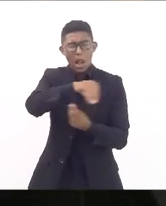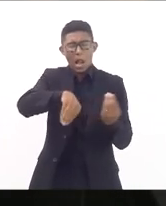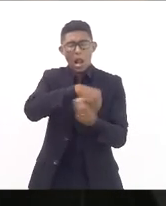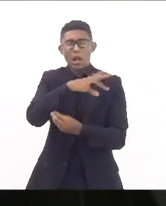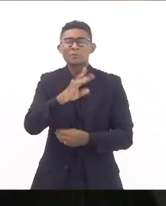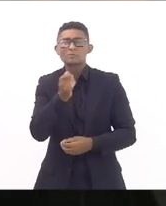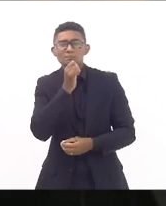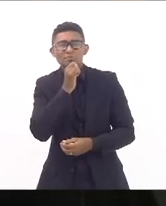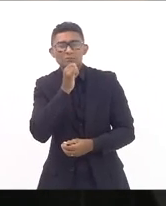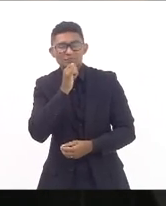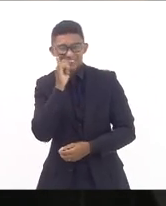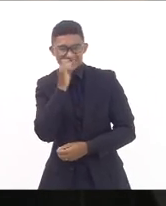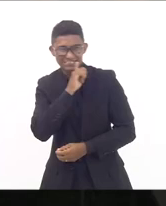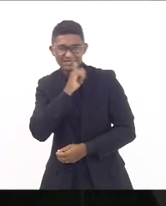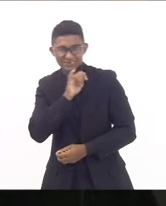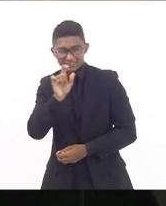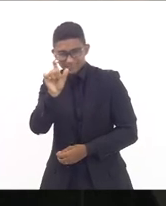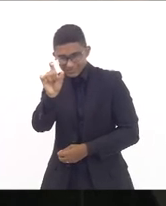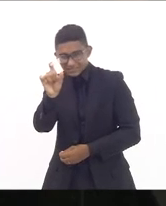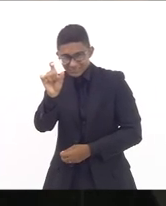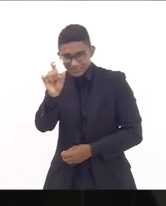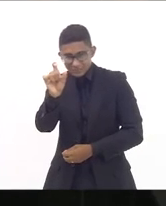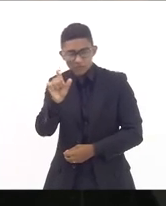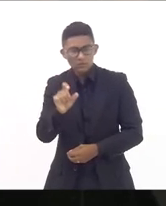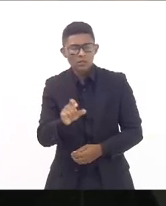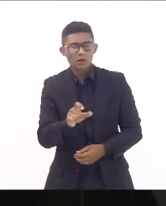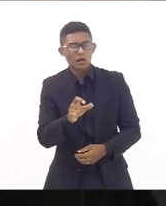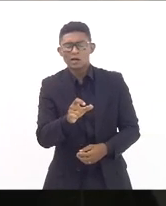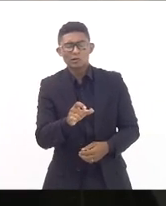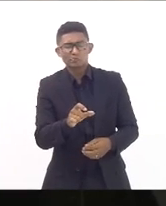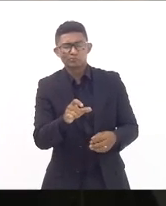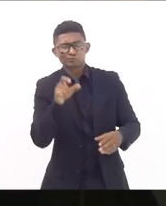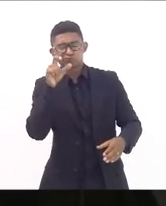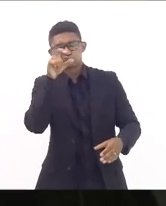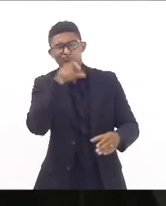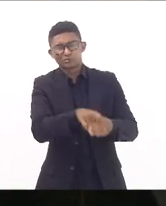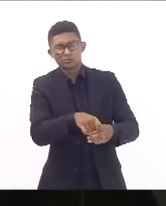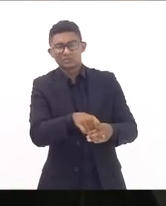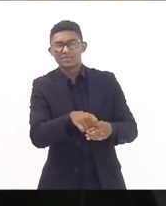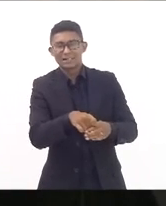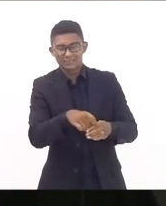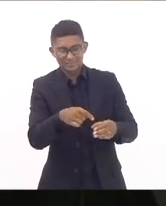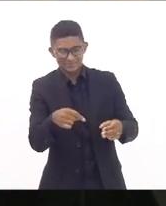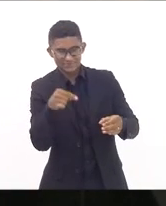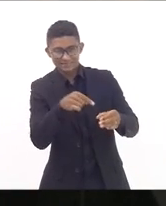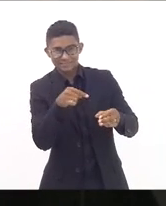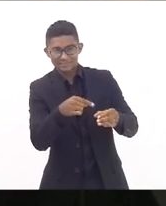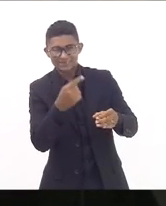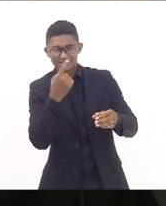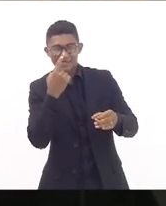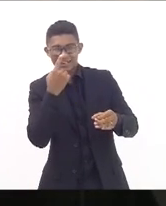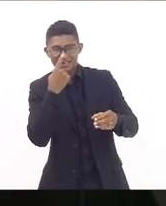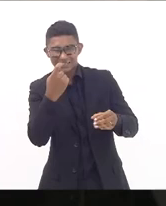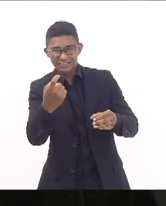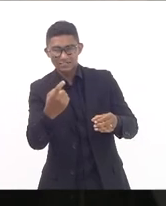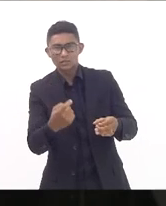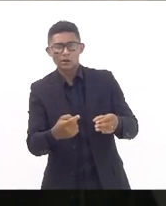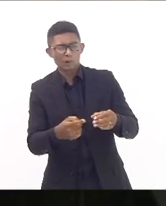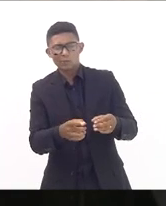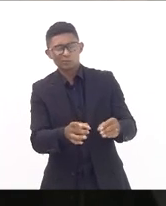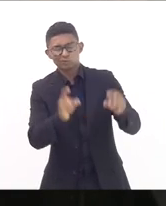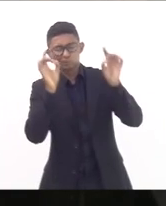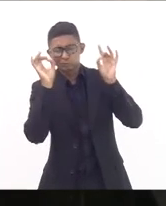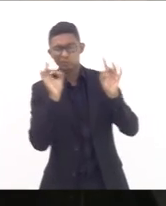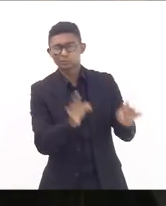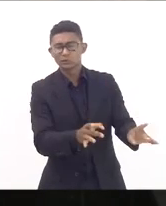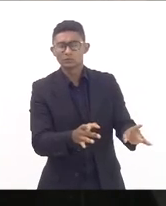baterias, as pilhas, em alguns espaços onde vende aparelhos eletrônicos, tem o descarte das pilhas, das baterias,